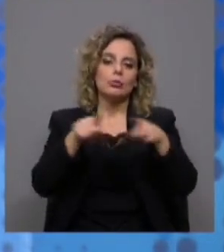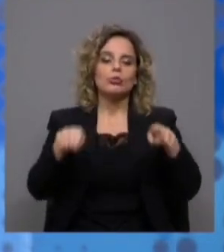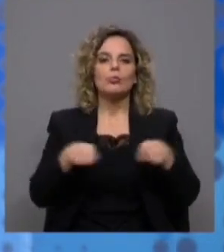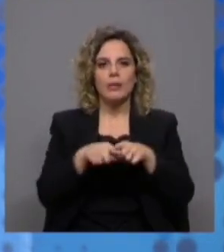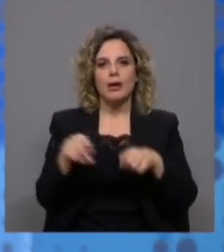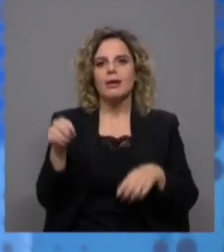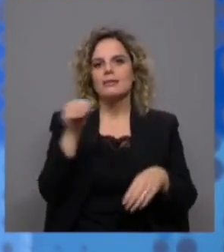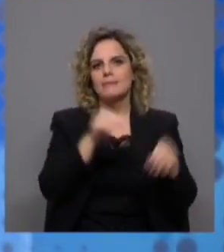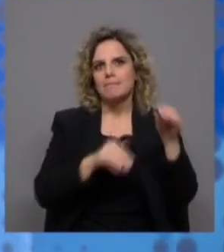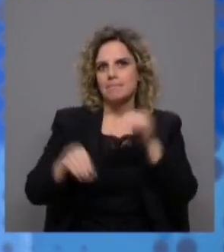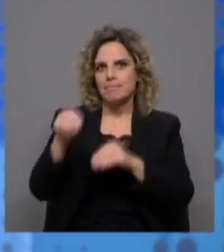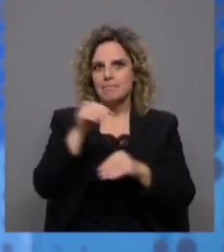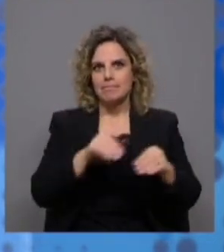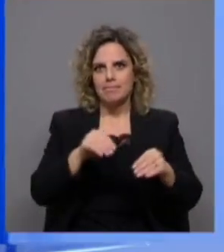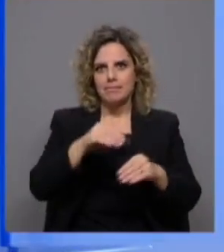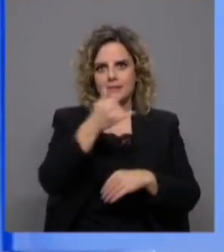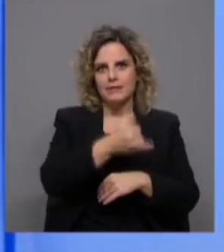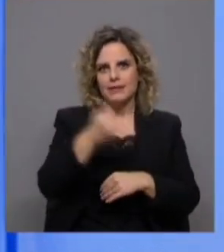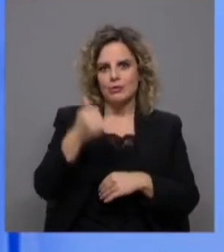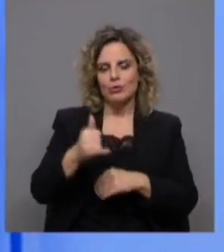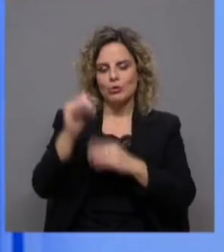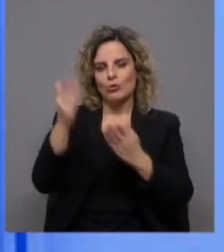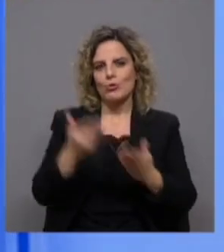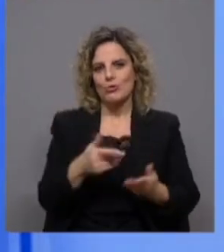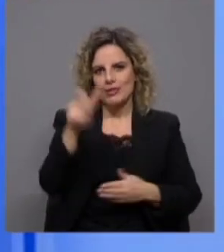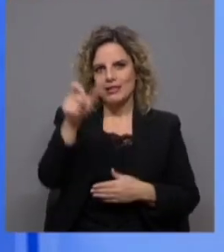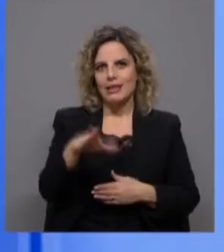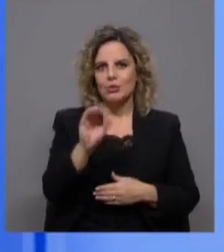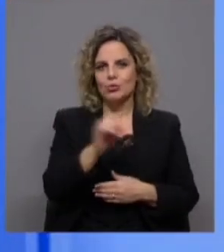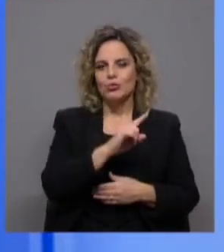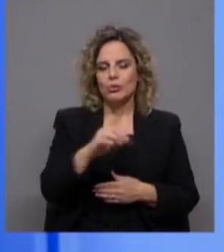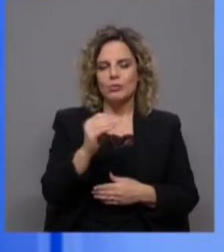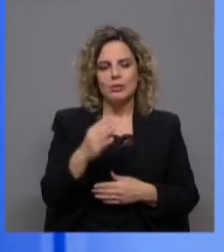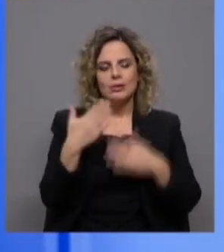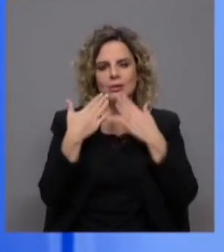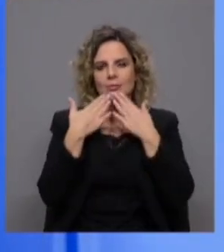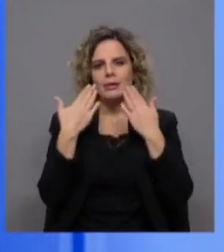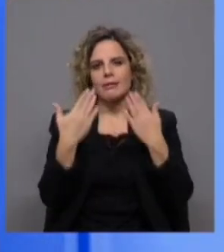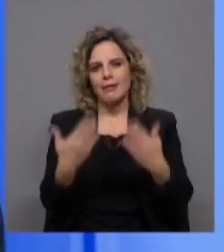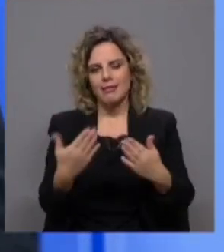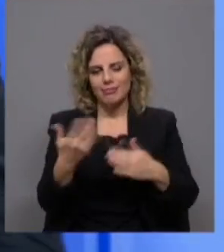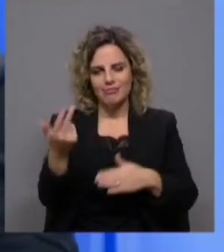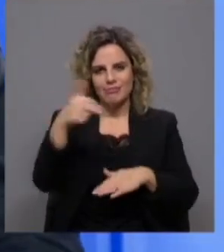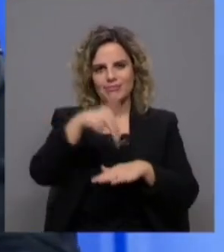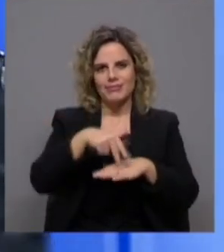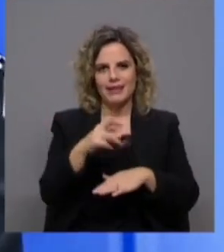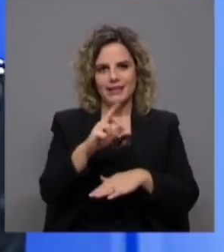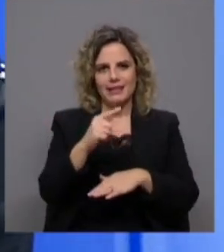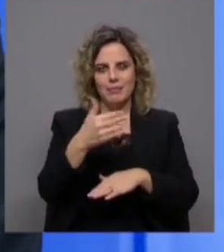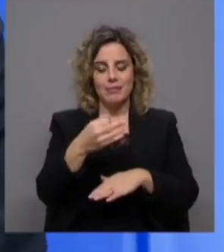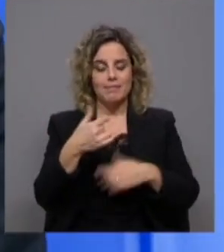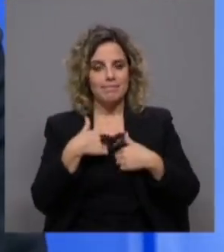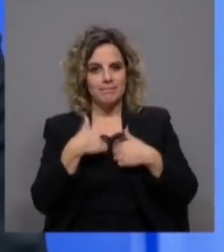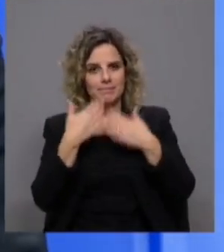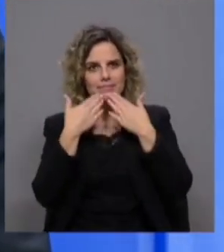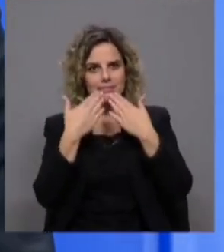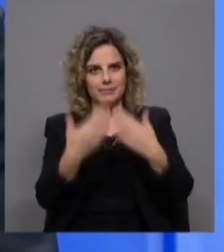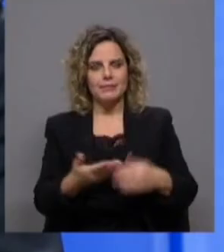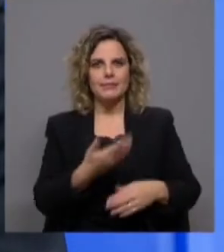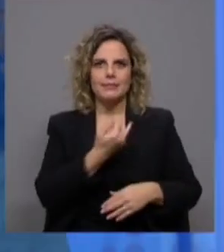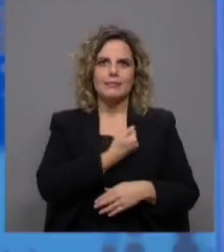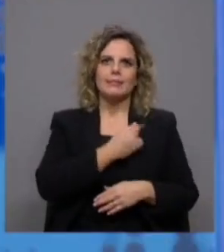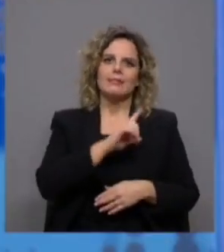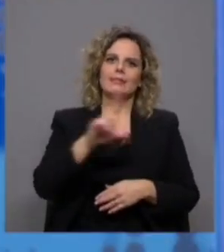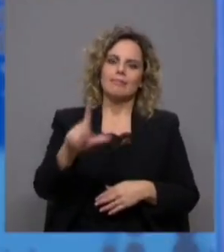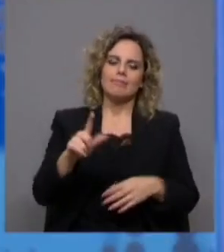espaço legislativas 22 pela hoje o meu convidado tão potente que era muito obrigado por estar na RTP Obrigado sou eu a iniciativa Liberal sei se